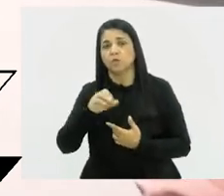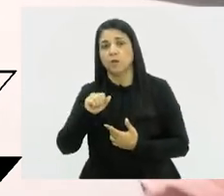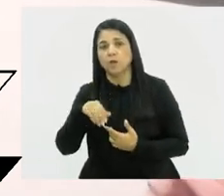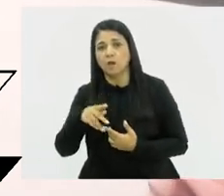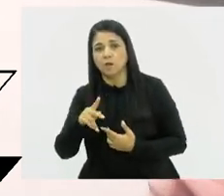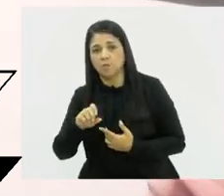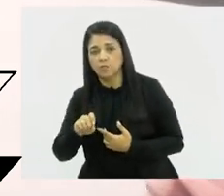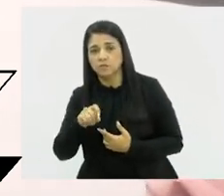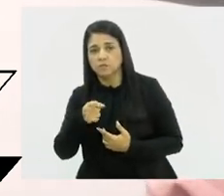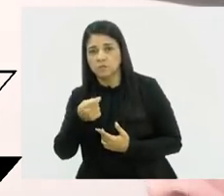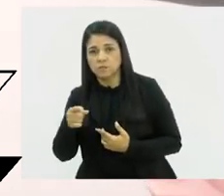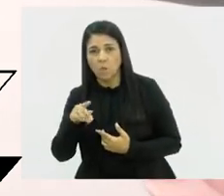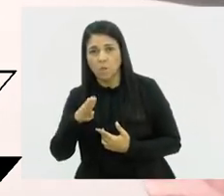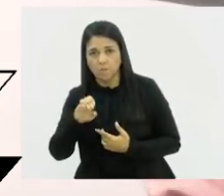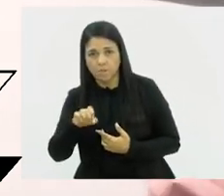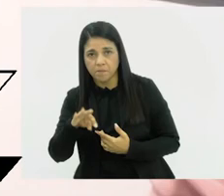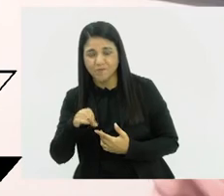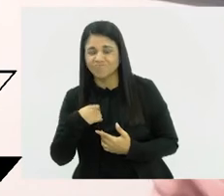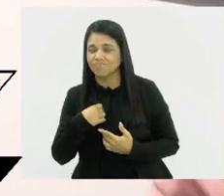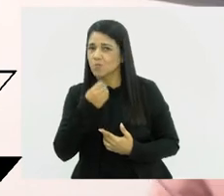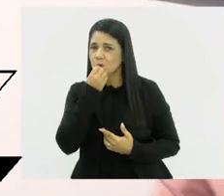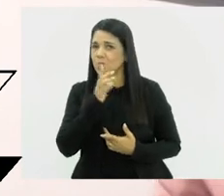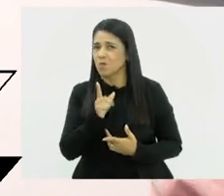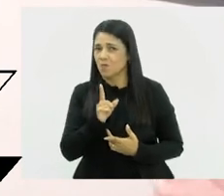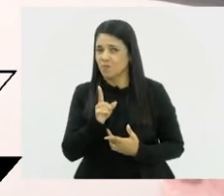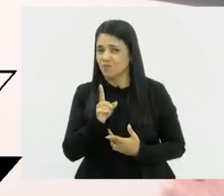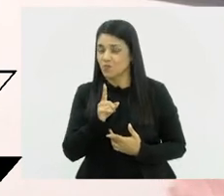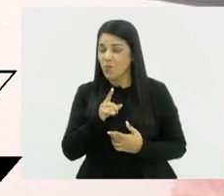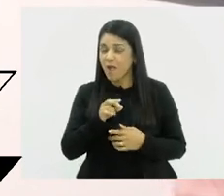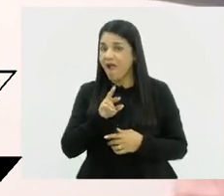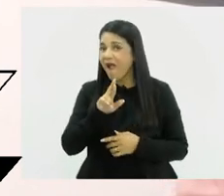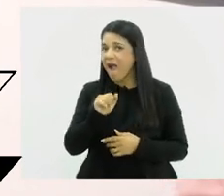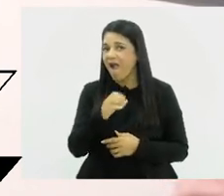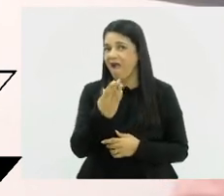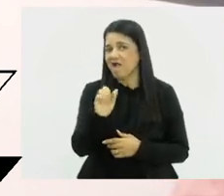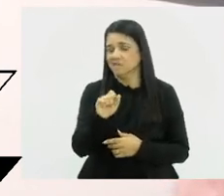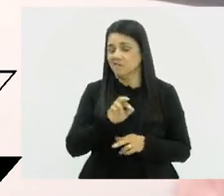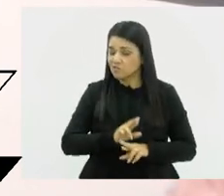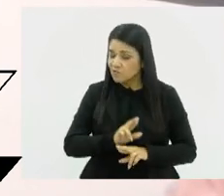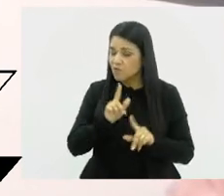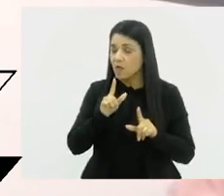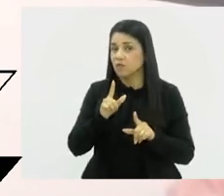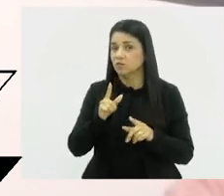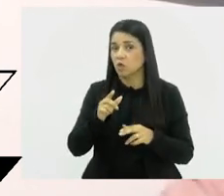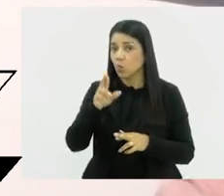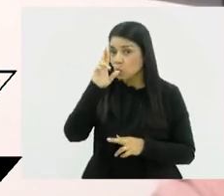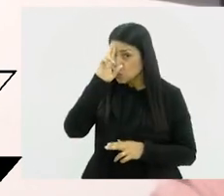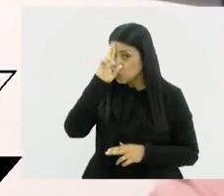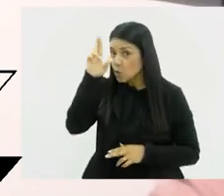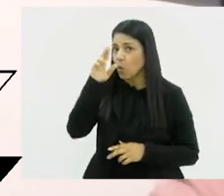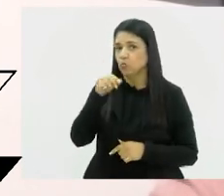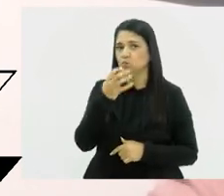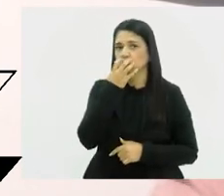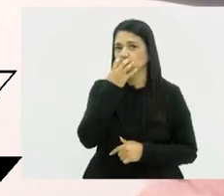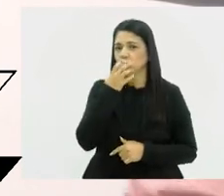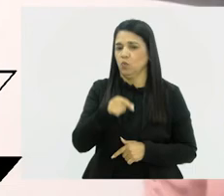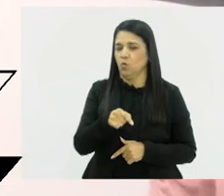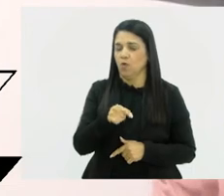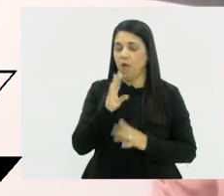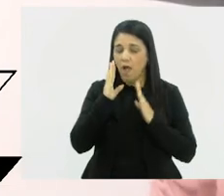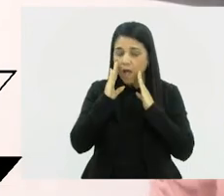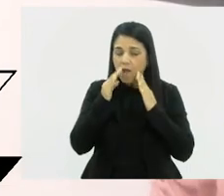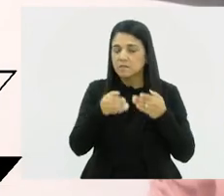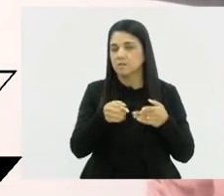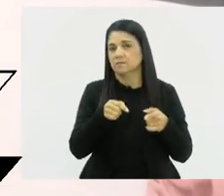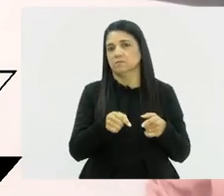eu acho que soa mal. Eu acho que não é a raça. Eu acho que é o tutor. E a gente podia olhar para isso com um pouquinho mais de atenção.